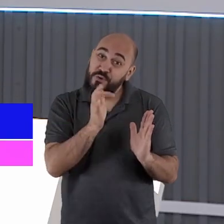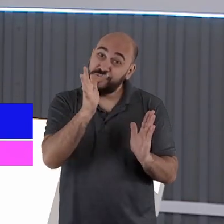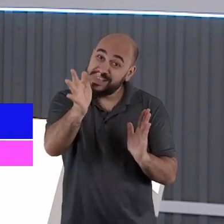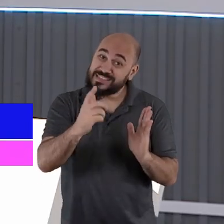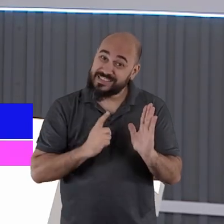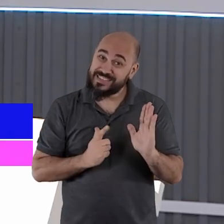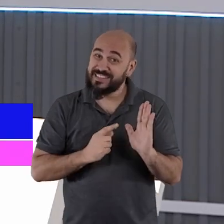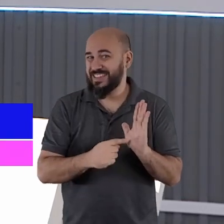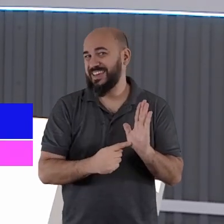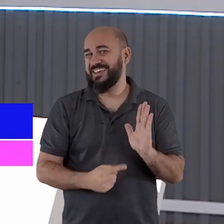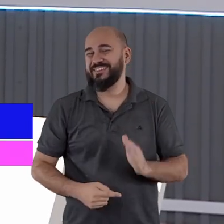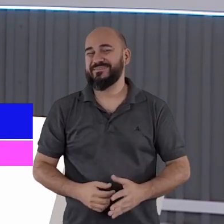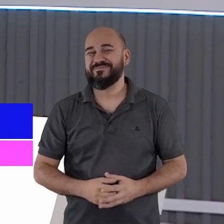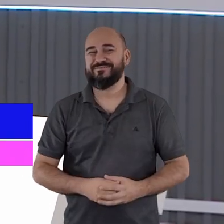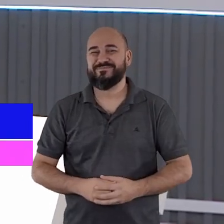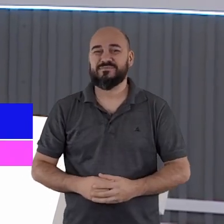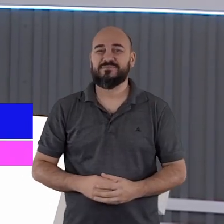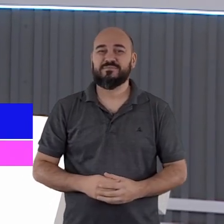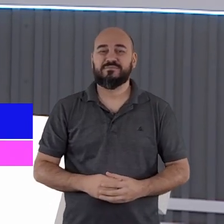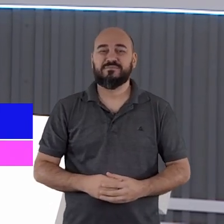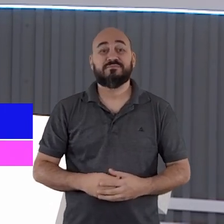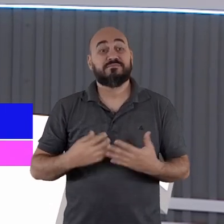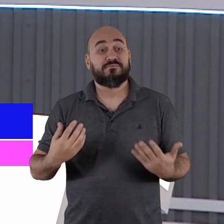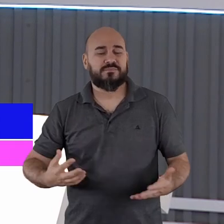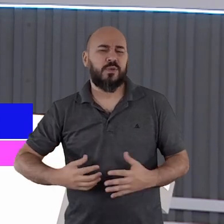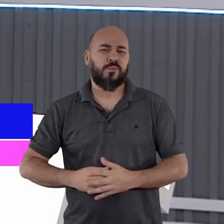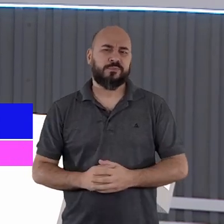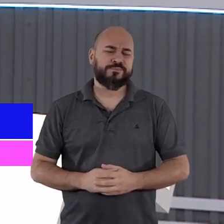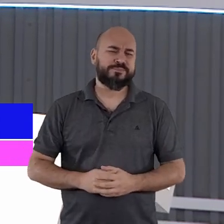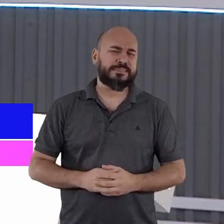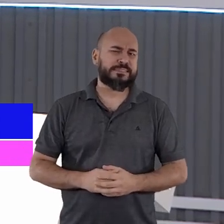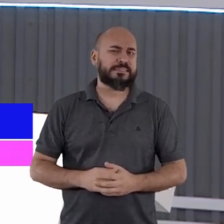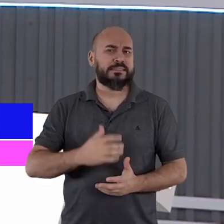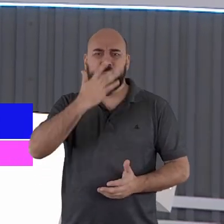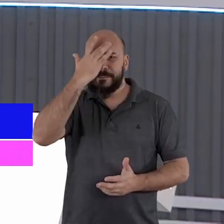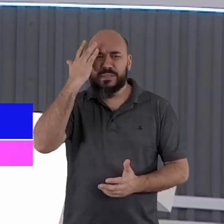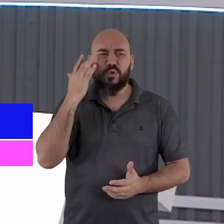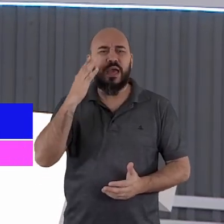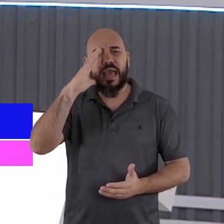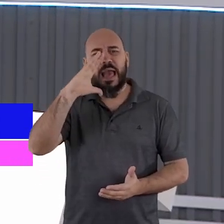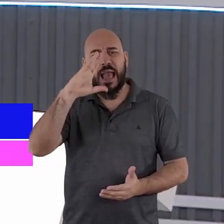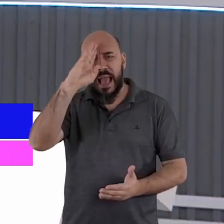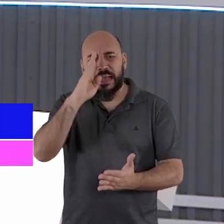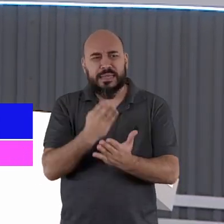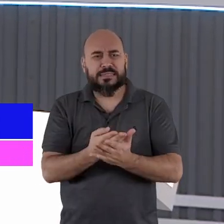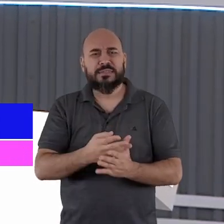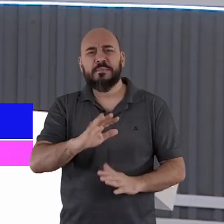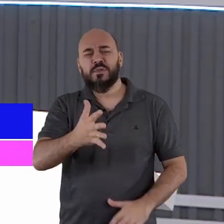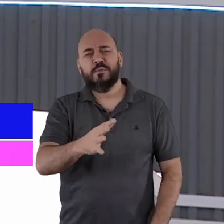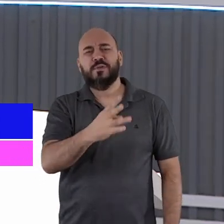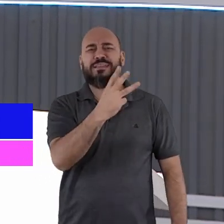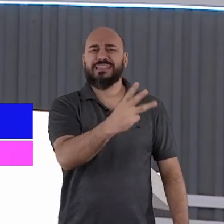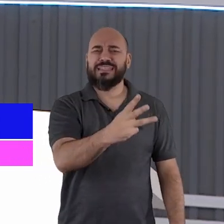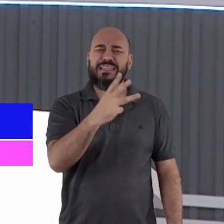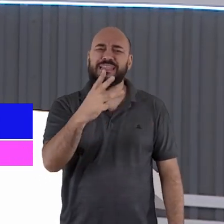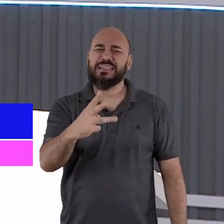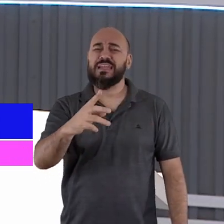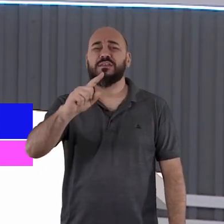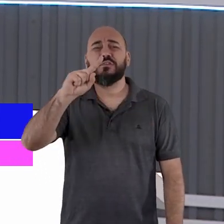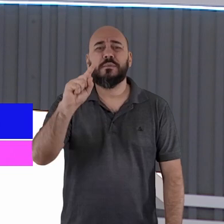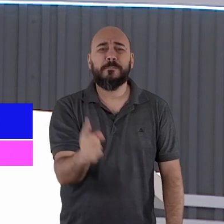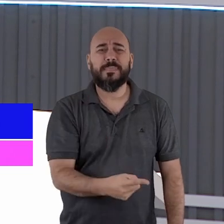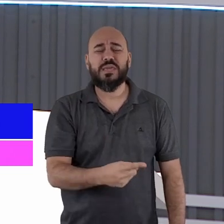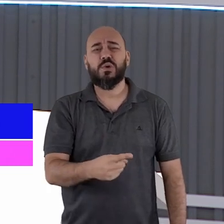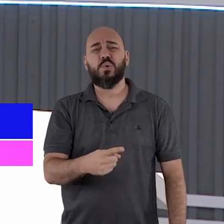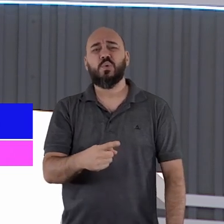Estima-se que existam hoje mais ou menos 33 mil diferentes